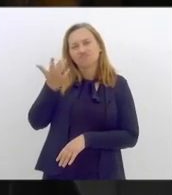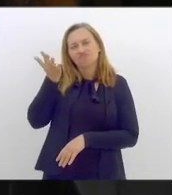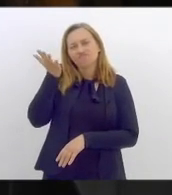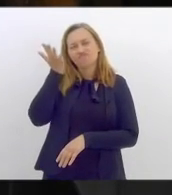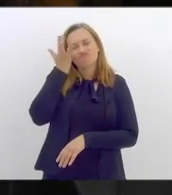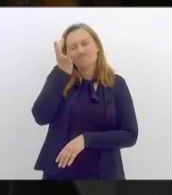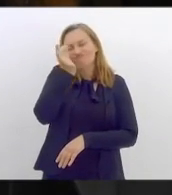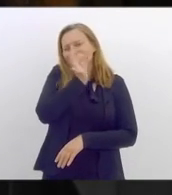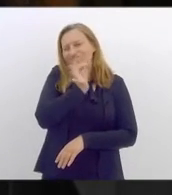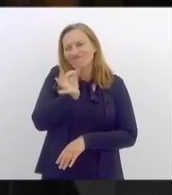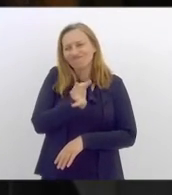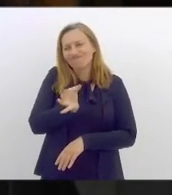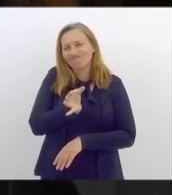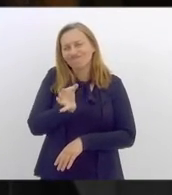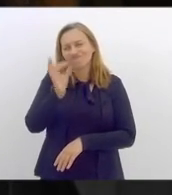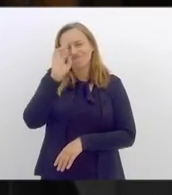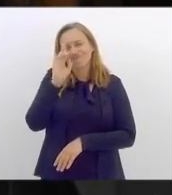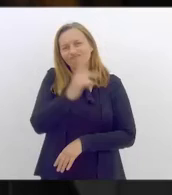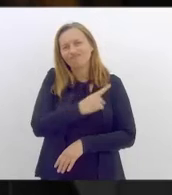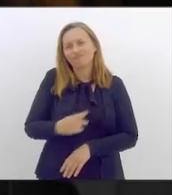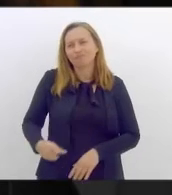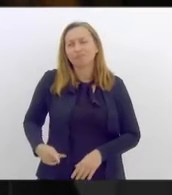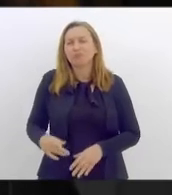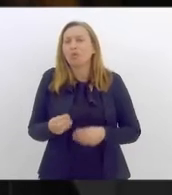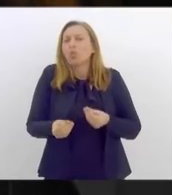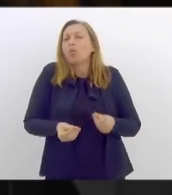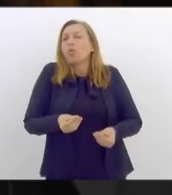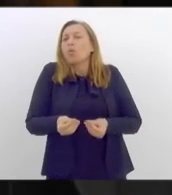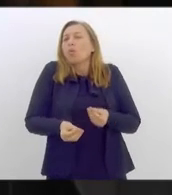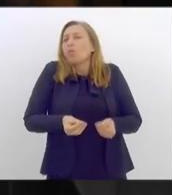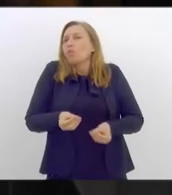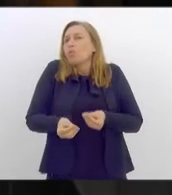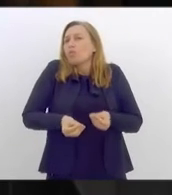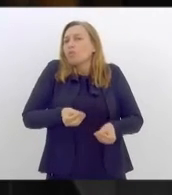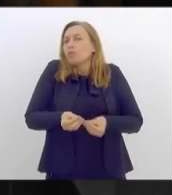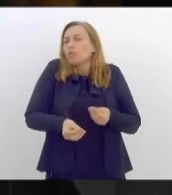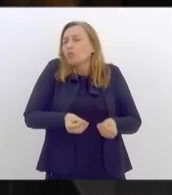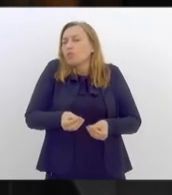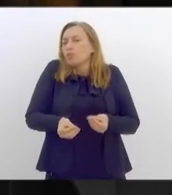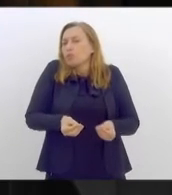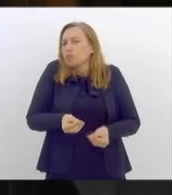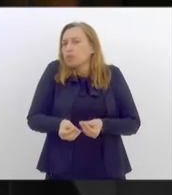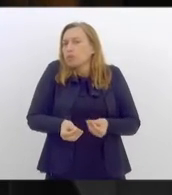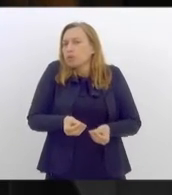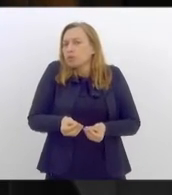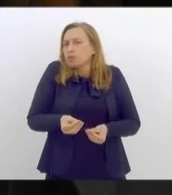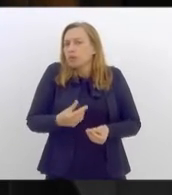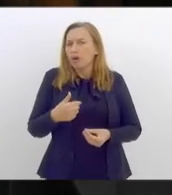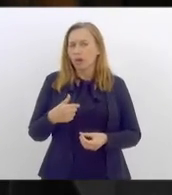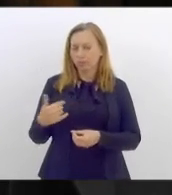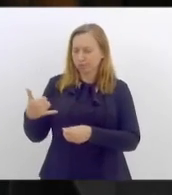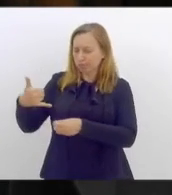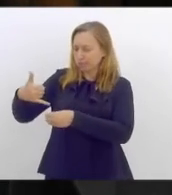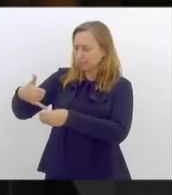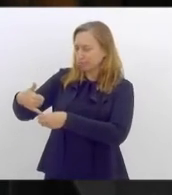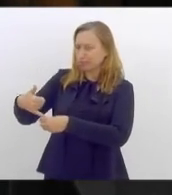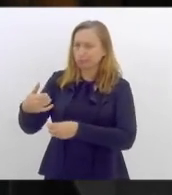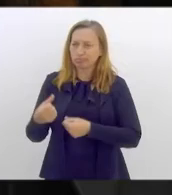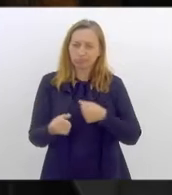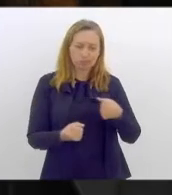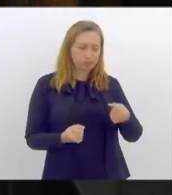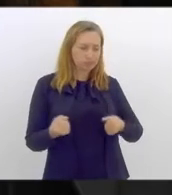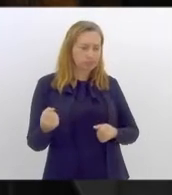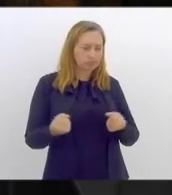senhora presidente como eu boto combustível no meu carro